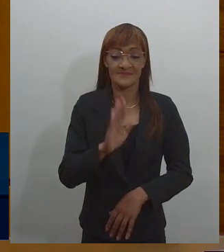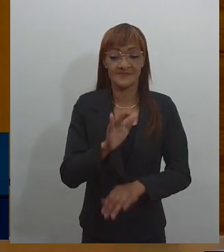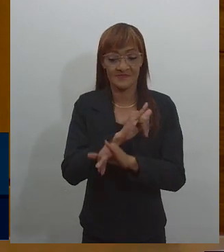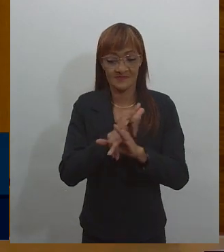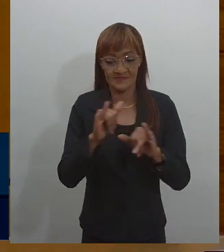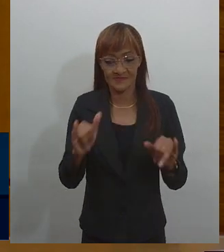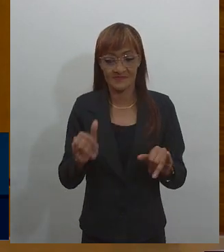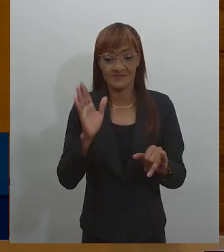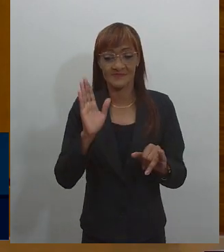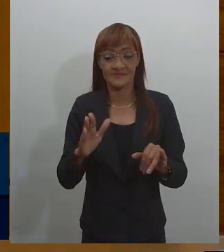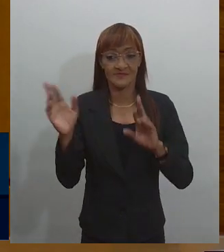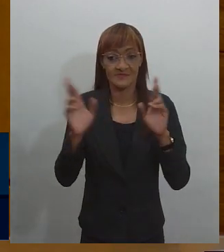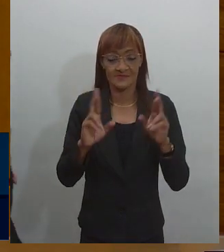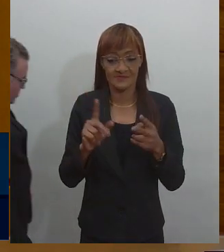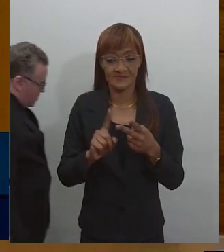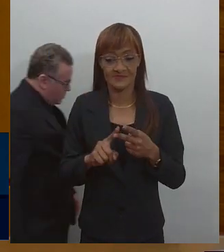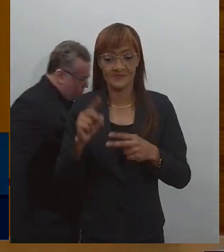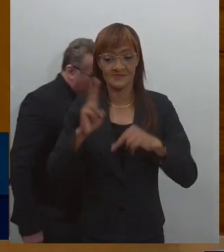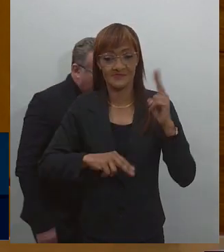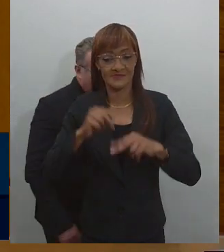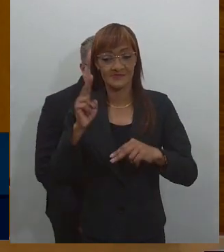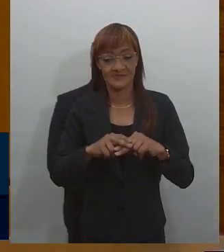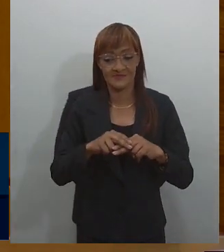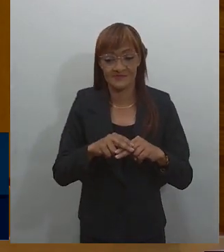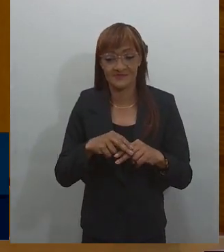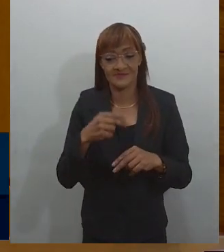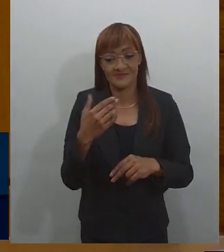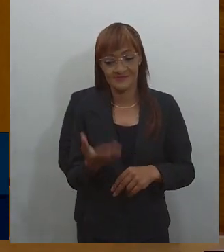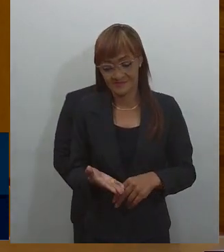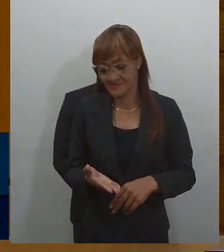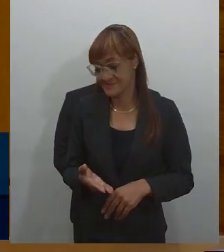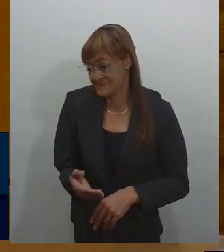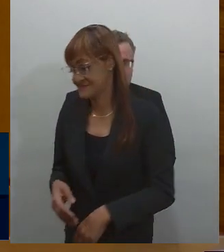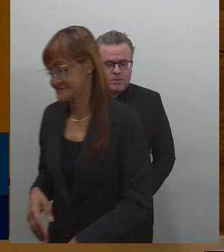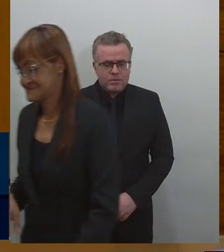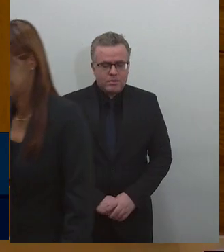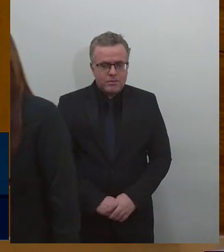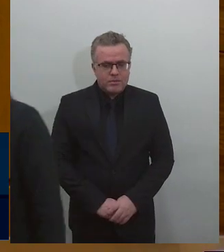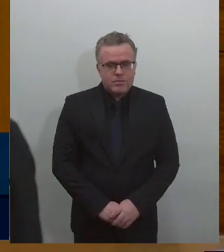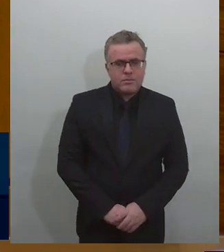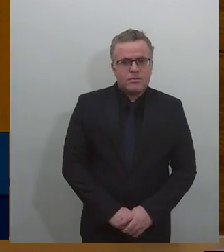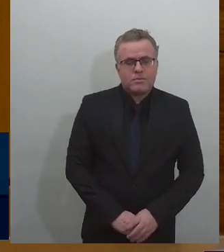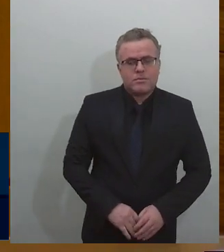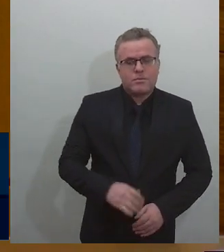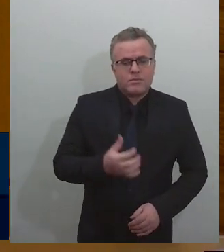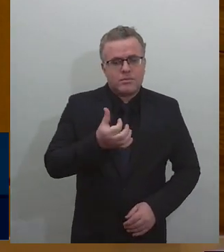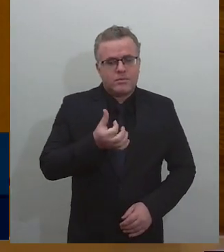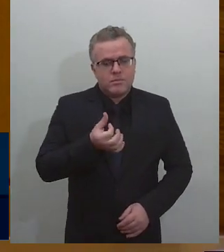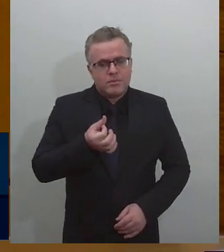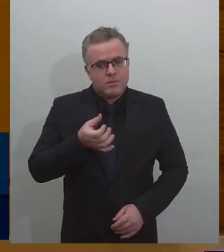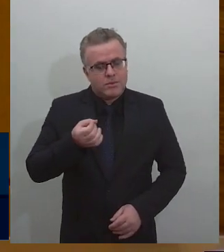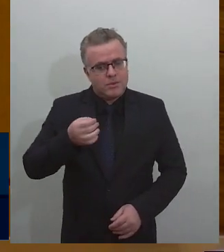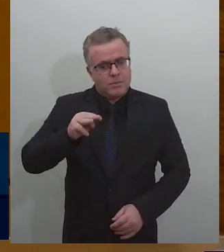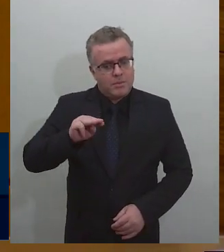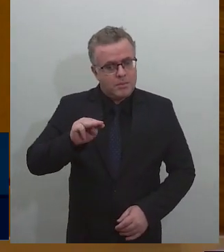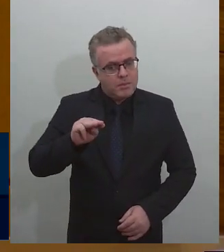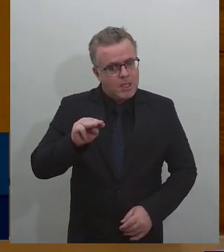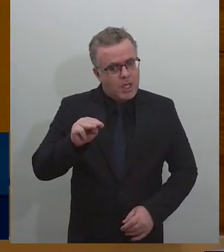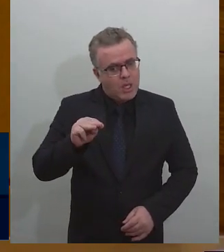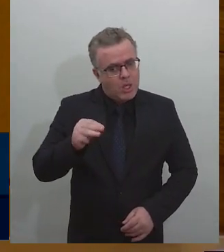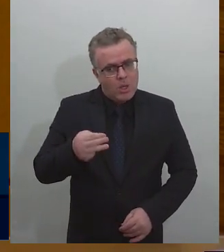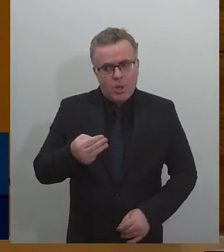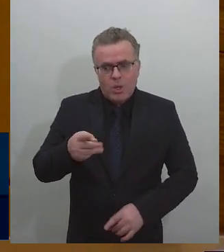no forró, já pegou 600 milhões de empréstimos nessa casa, ou seja, agora a deputada Linda precisa